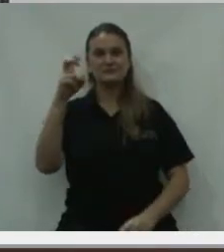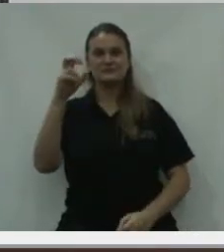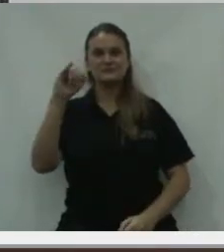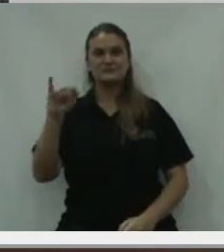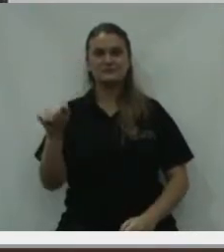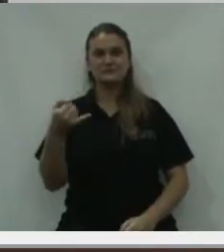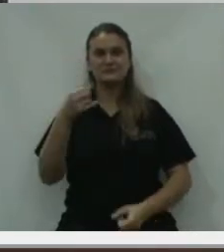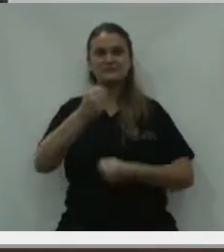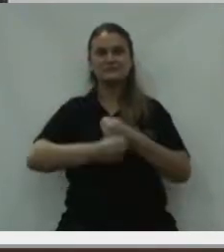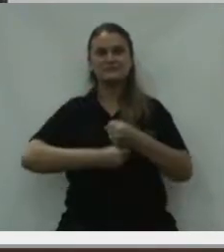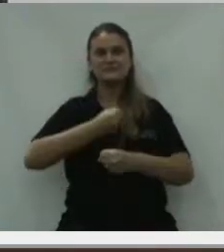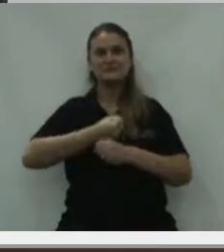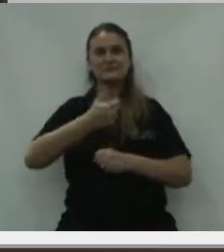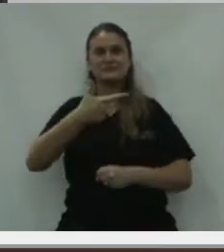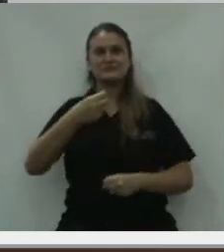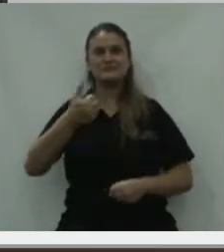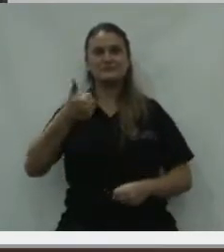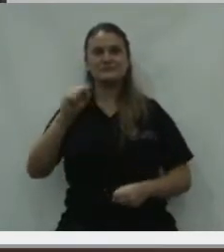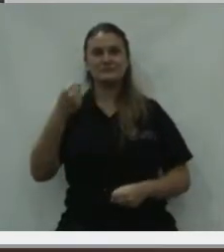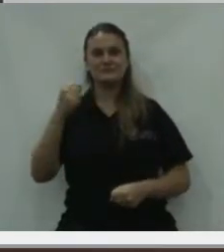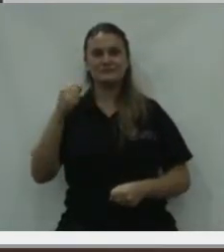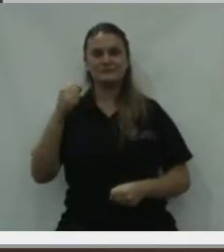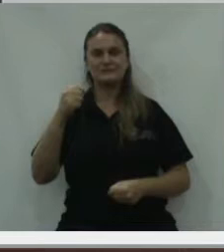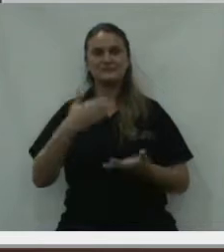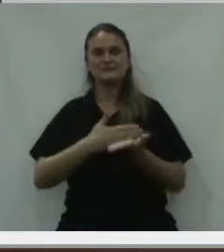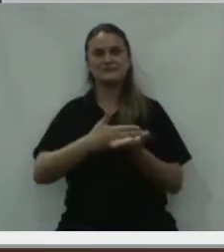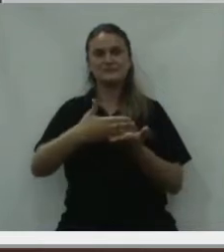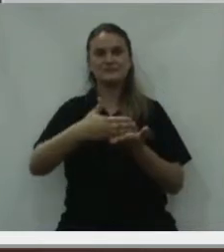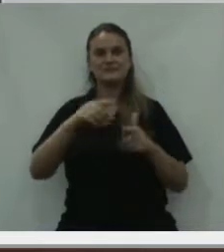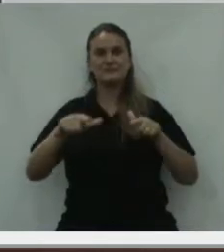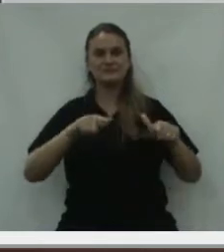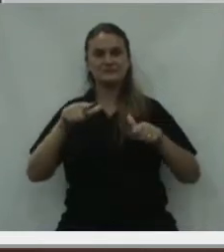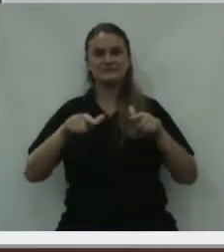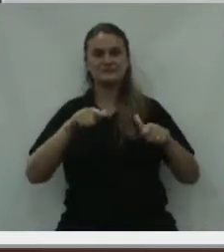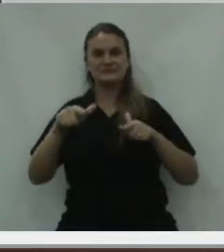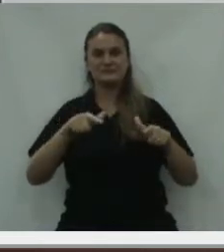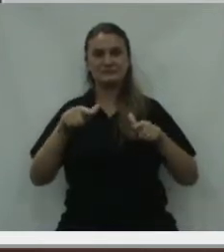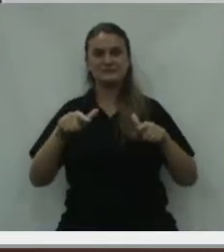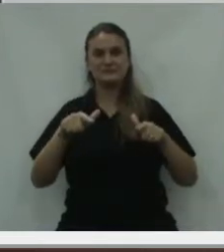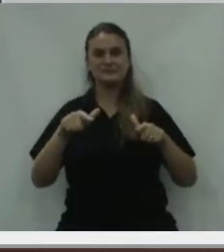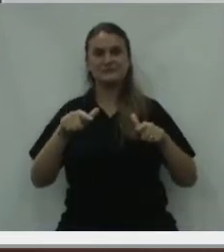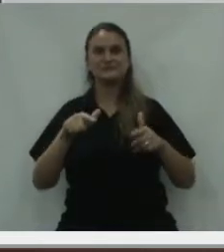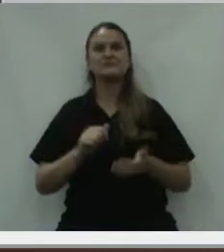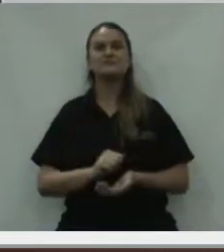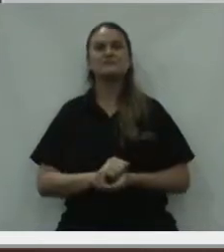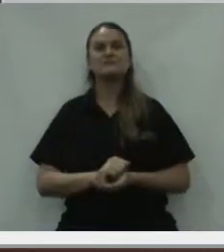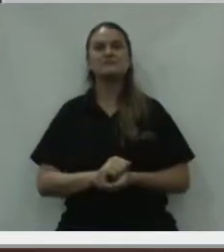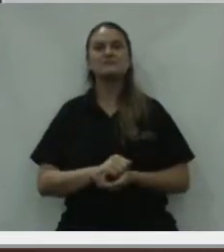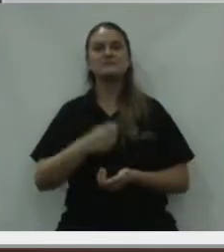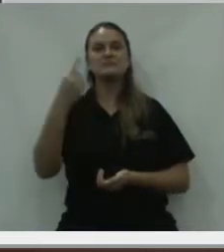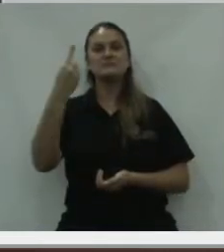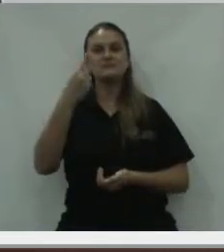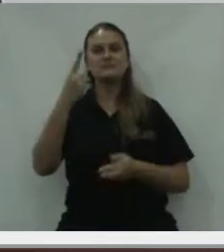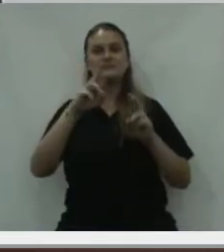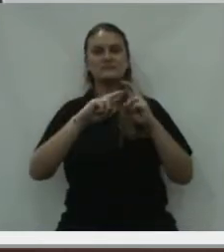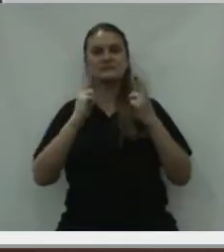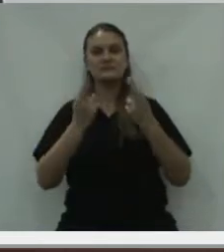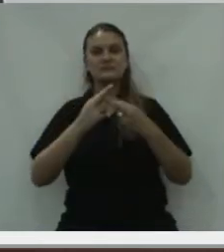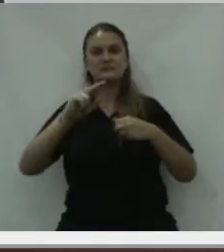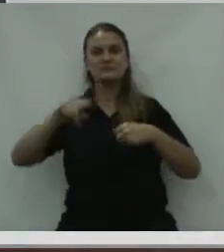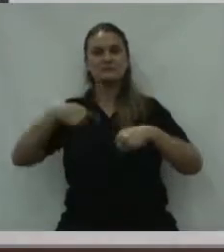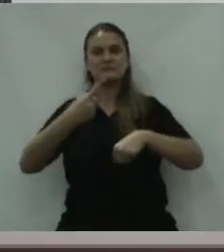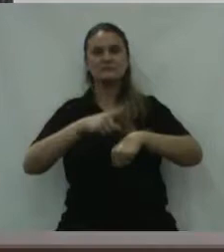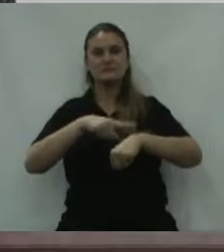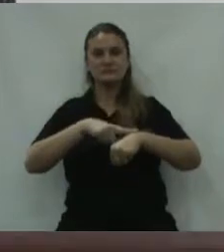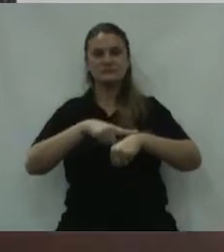de janeiro de 2018. Declaro aberto os trabalhos da primeira